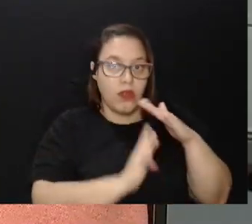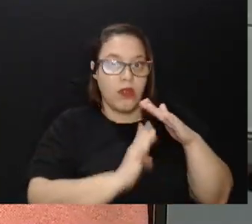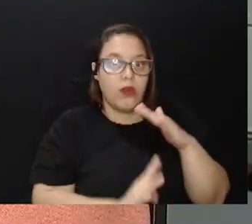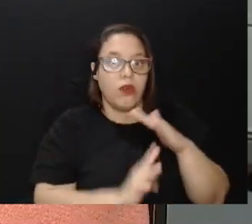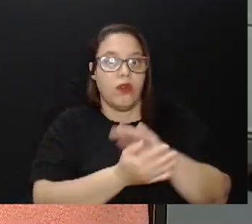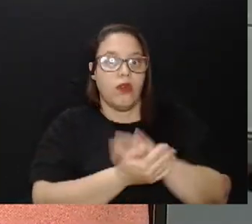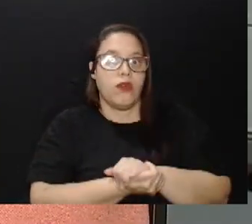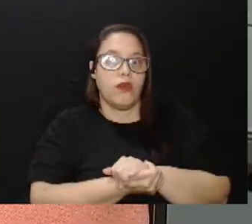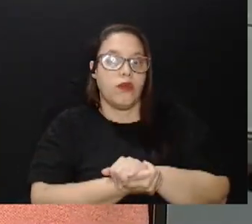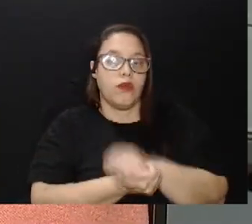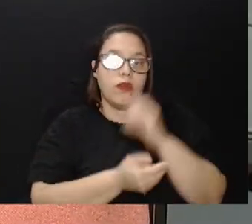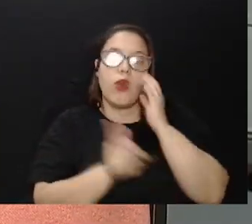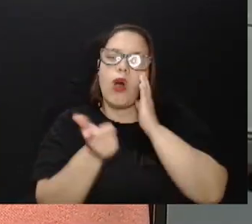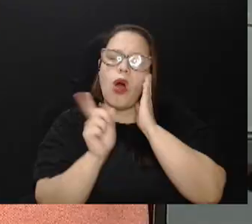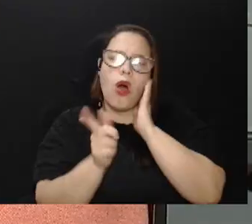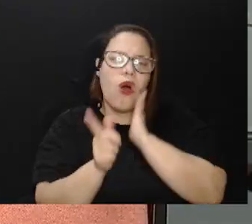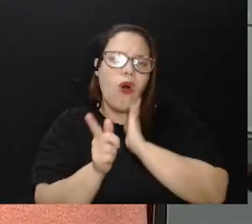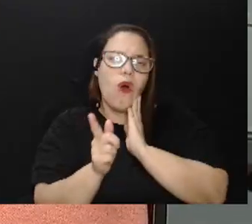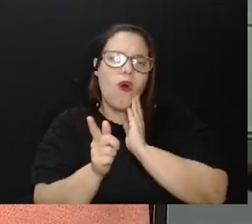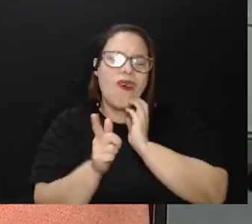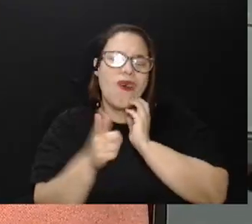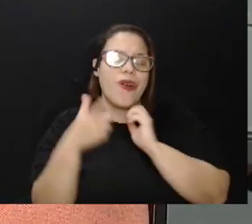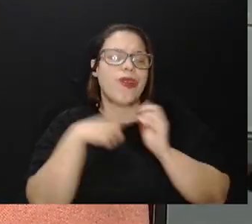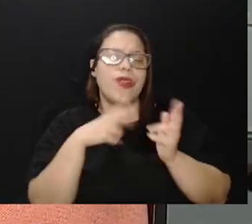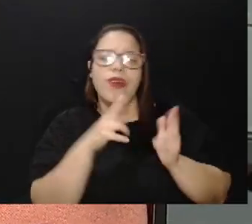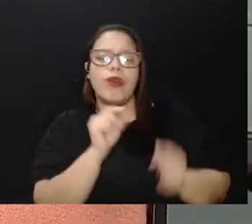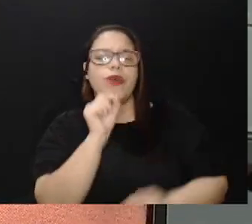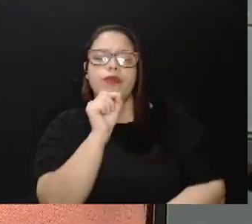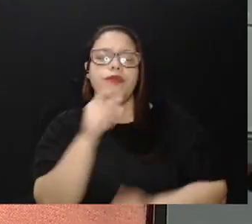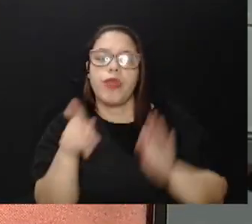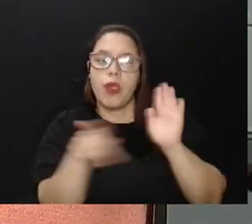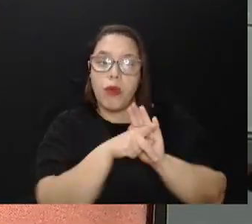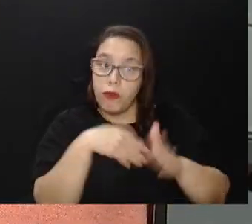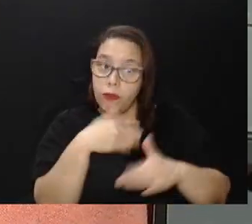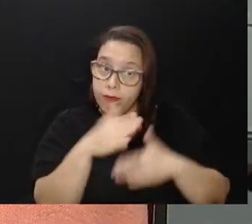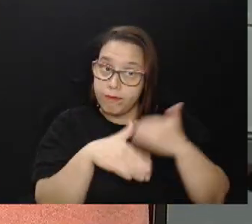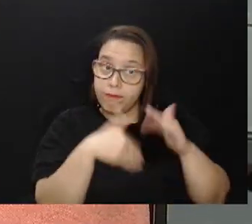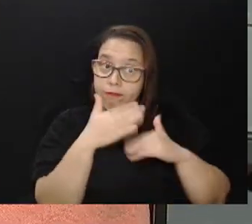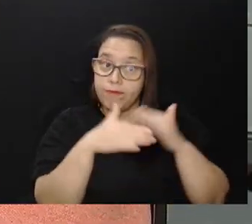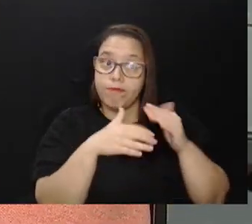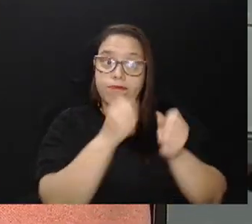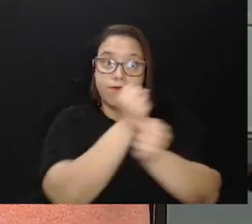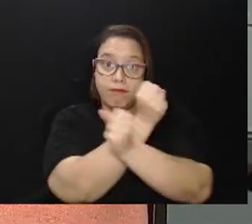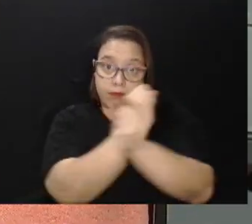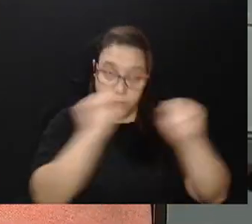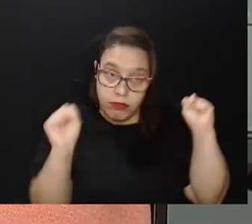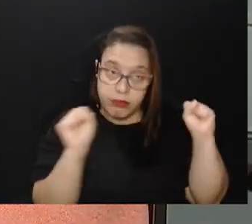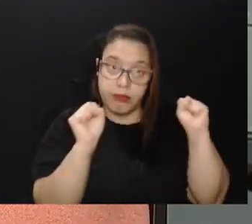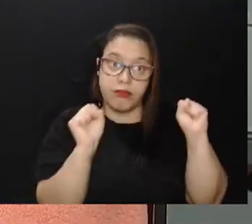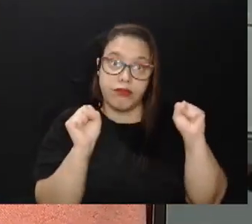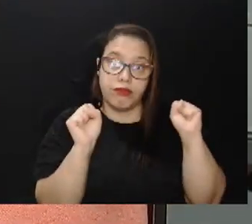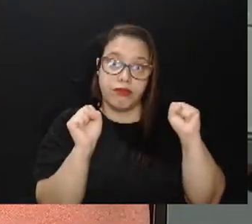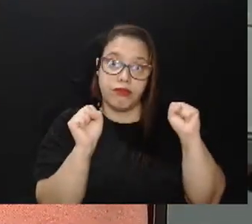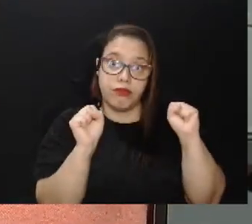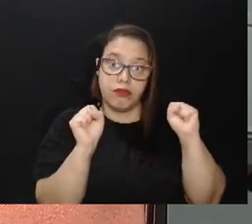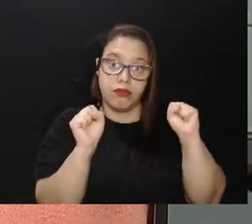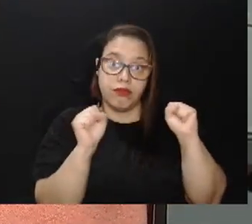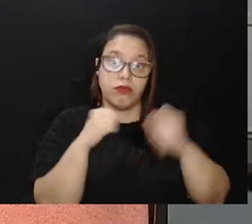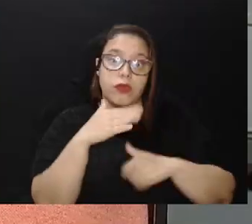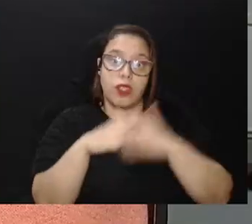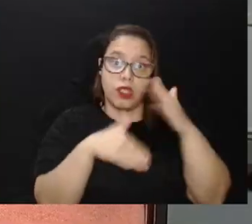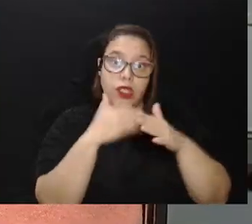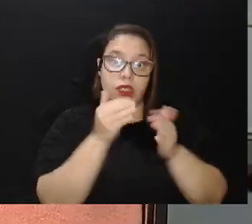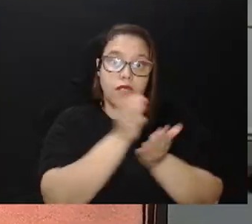Obviamente que isso tem a ver, né, com o próprio processo de abolição da escravidão, processo de segregação racial